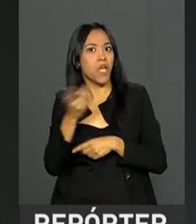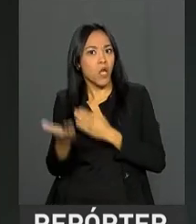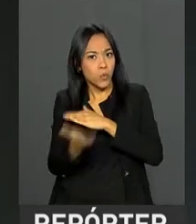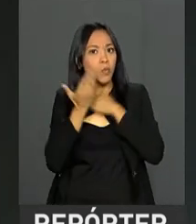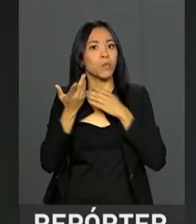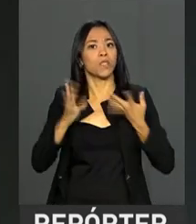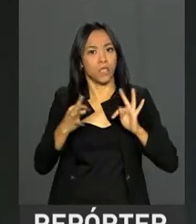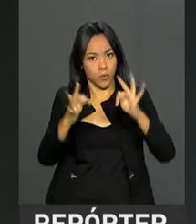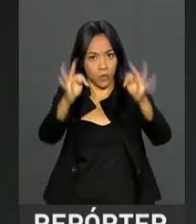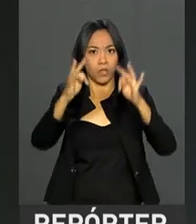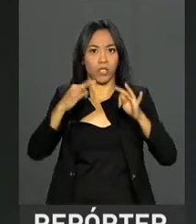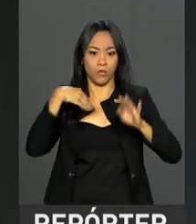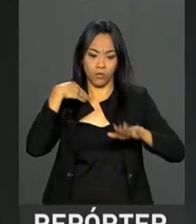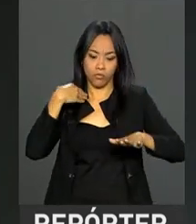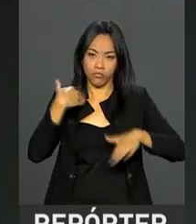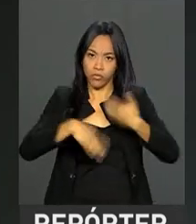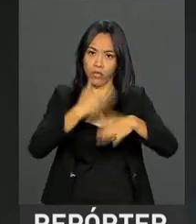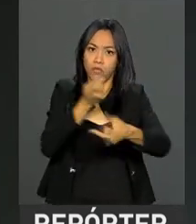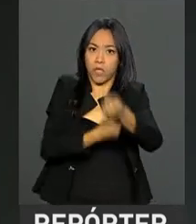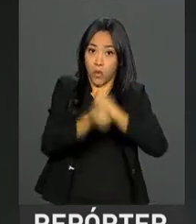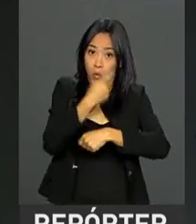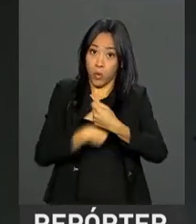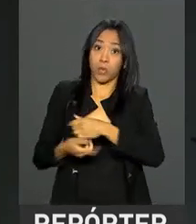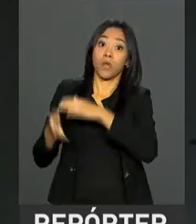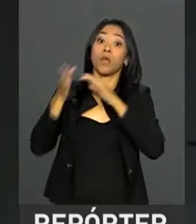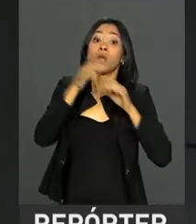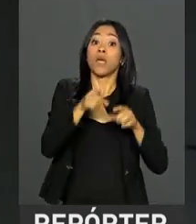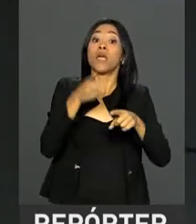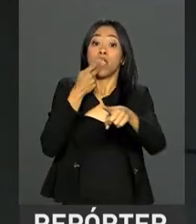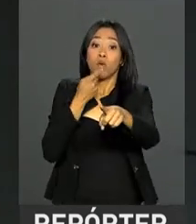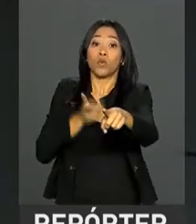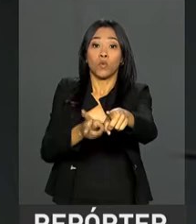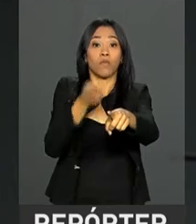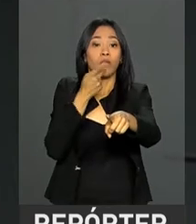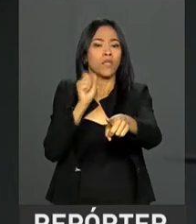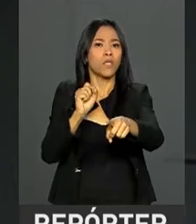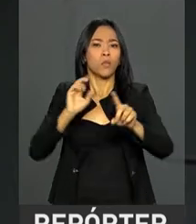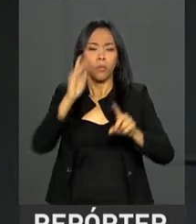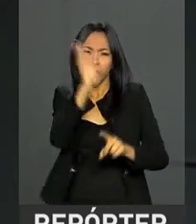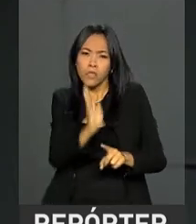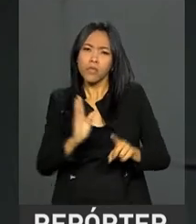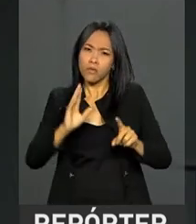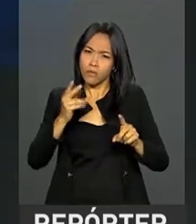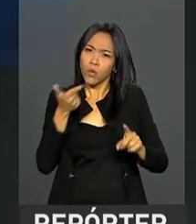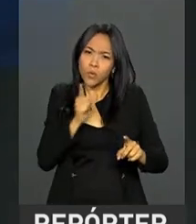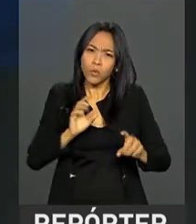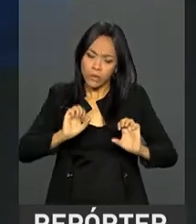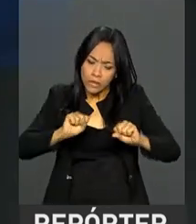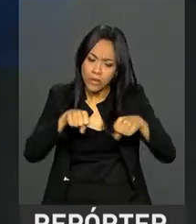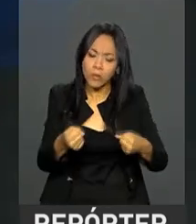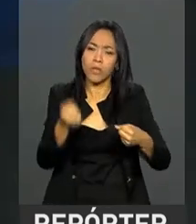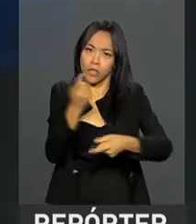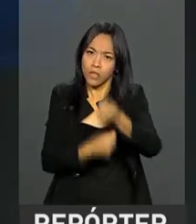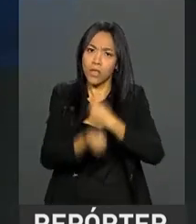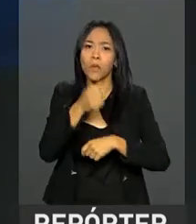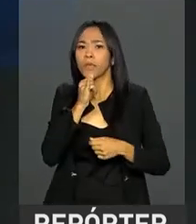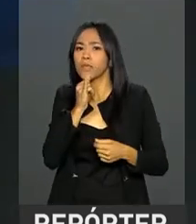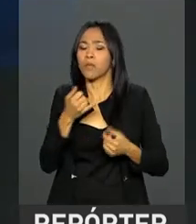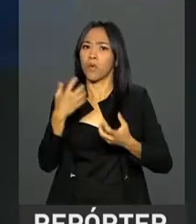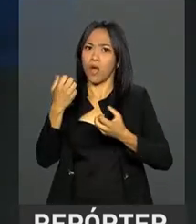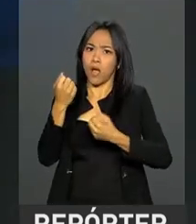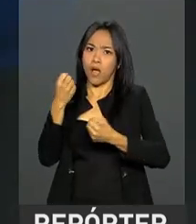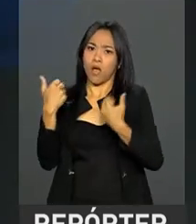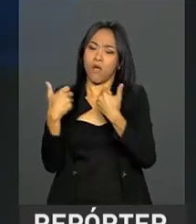econômico meirelles disse ainda que o brasil já está no ritmo de recuperação sólida com aumento da produção de veículos